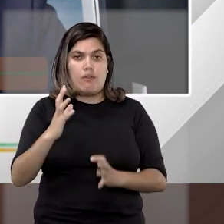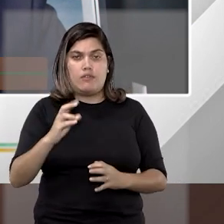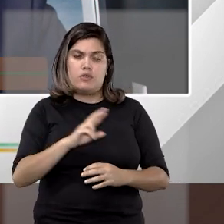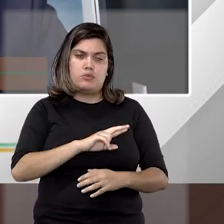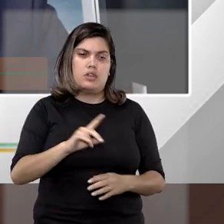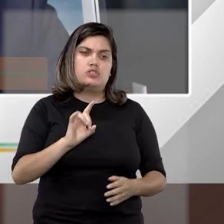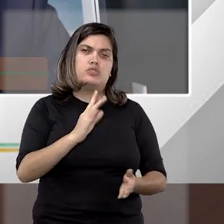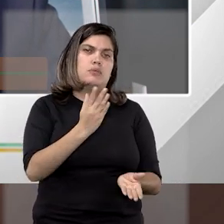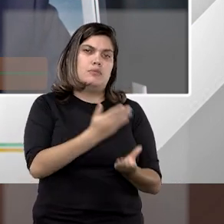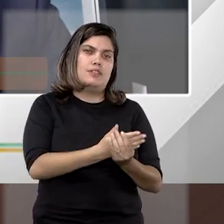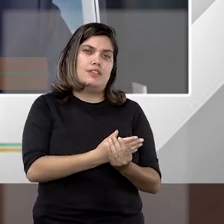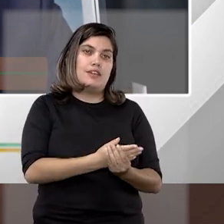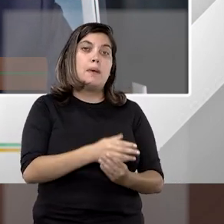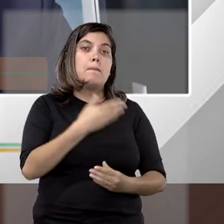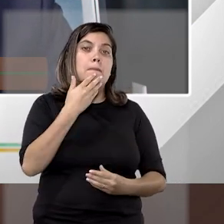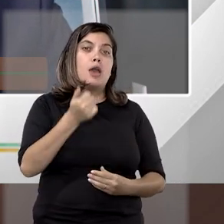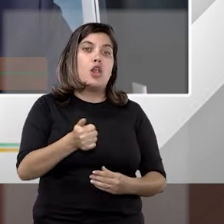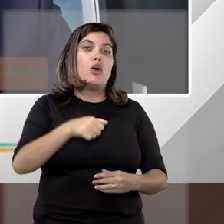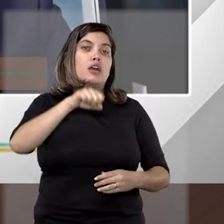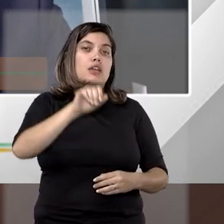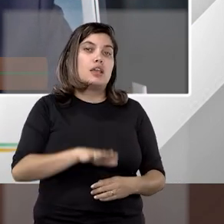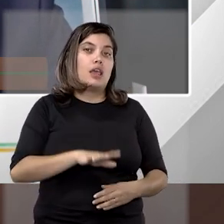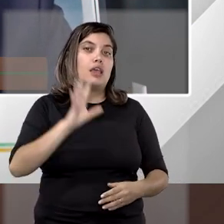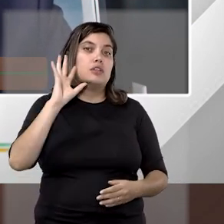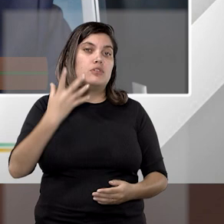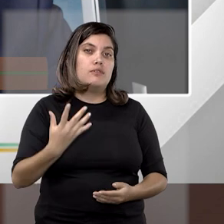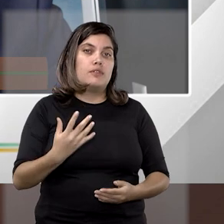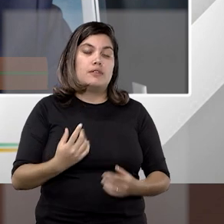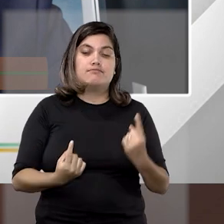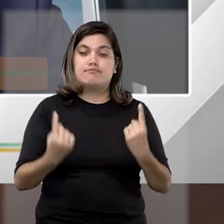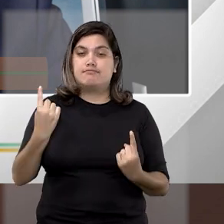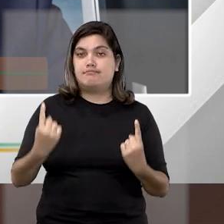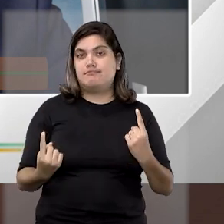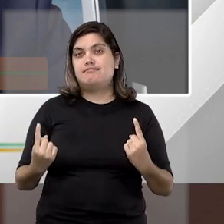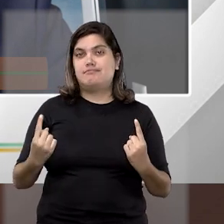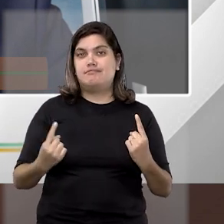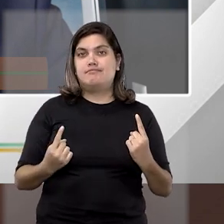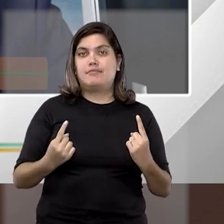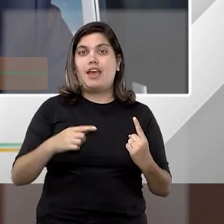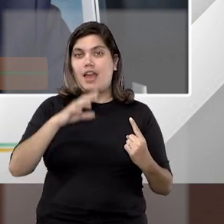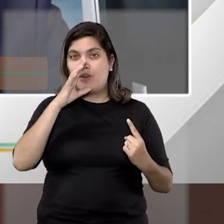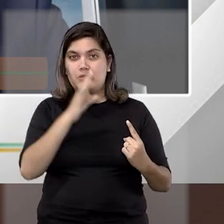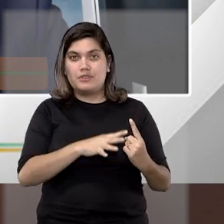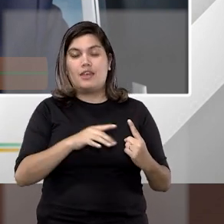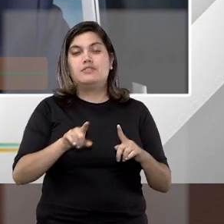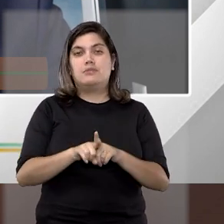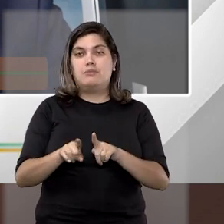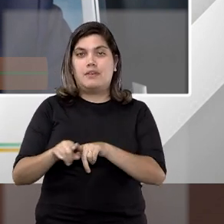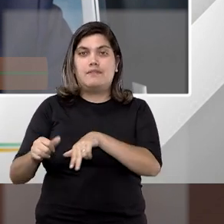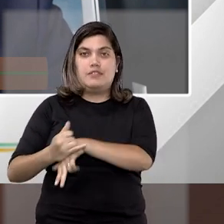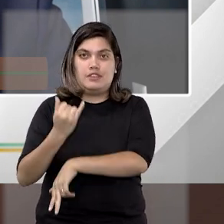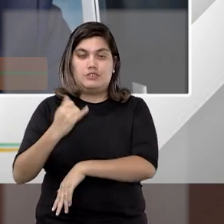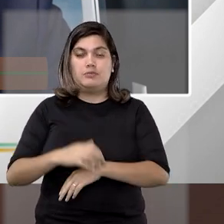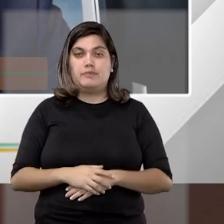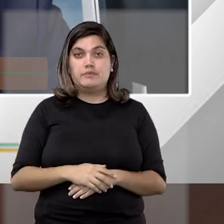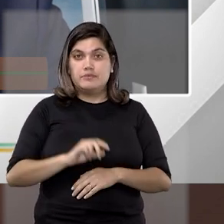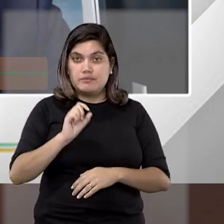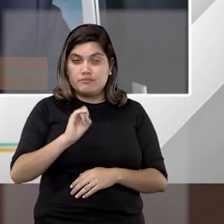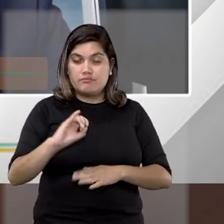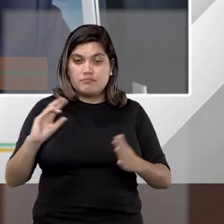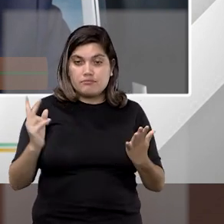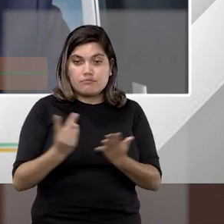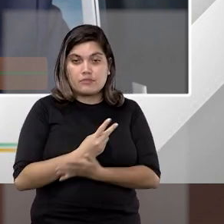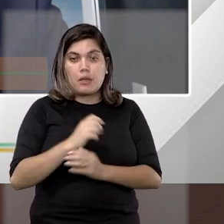e não só o processo quem melhor para fazer isso que as pessoas envolvidas Então se o crime é de menor